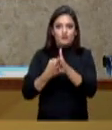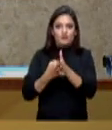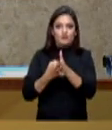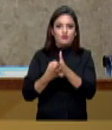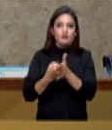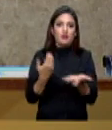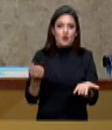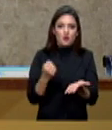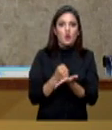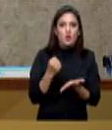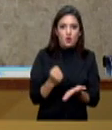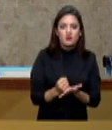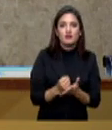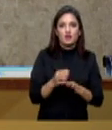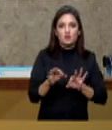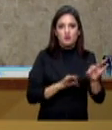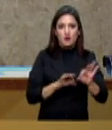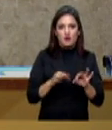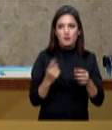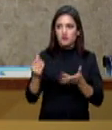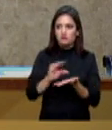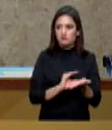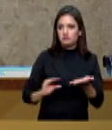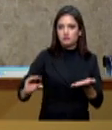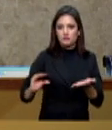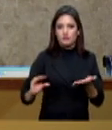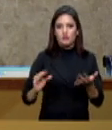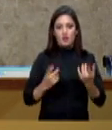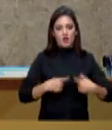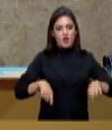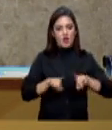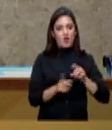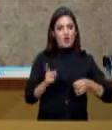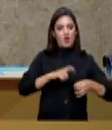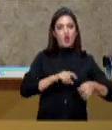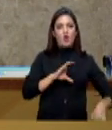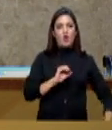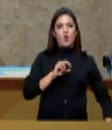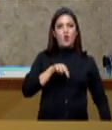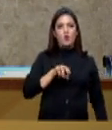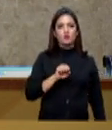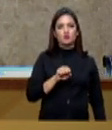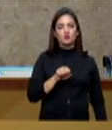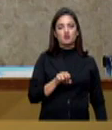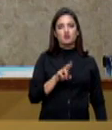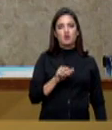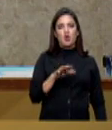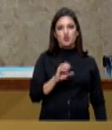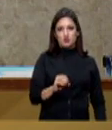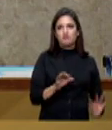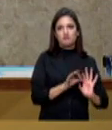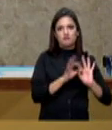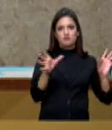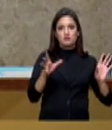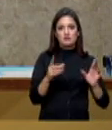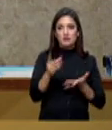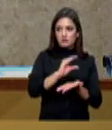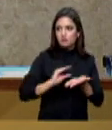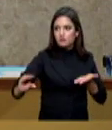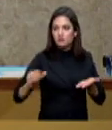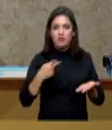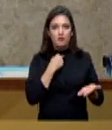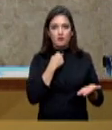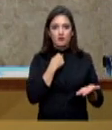que aquele repasse de consórcio autorizado como como